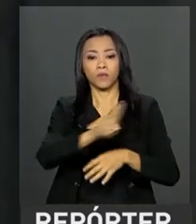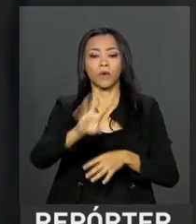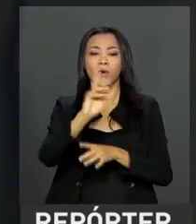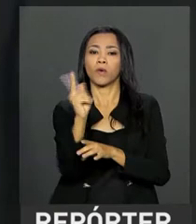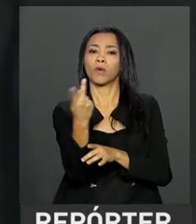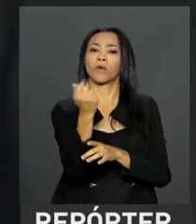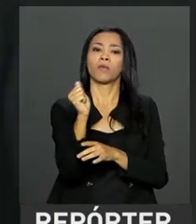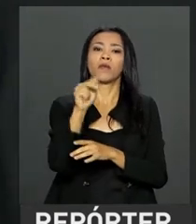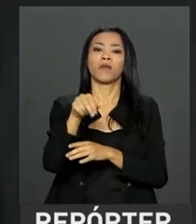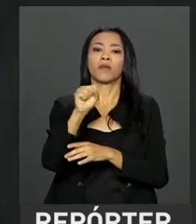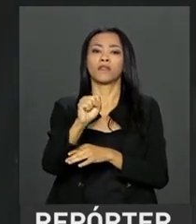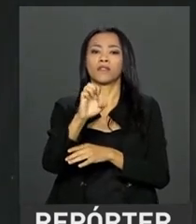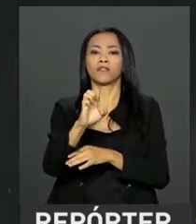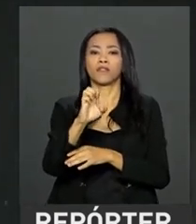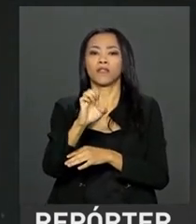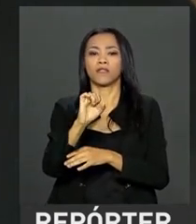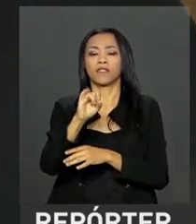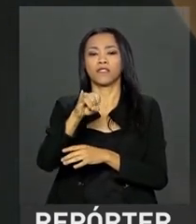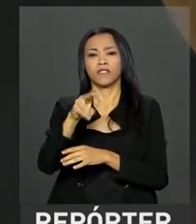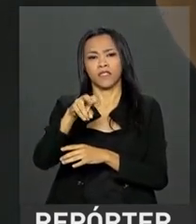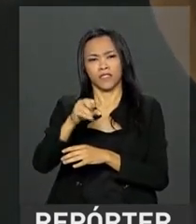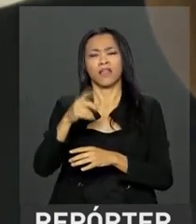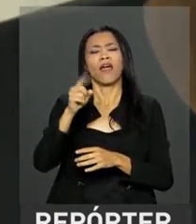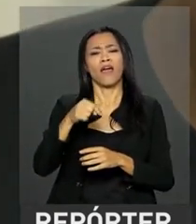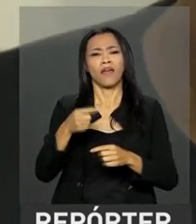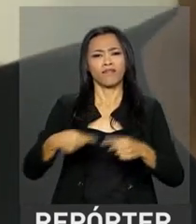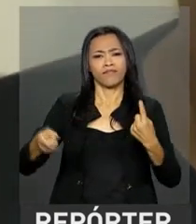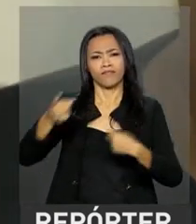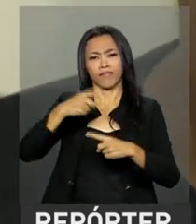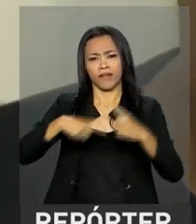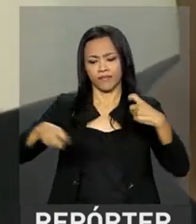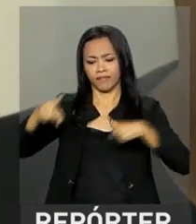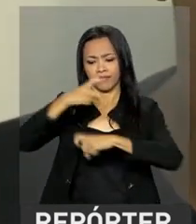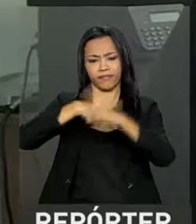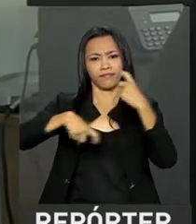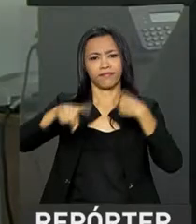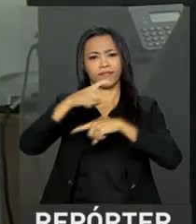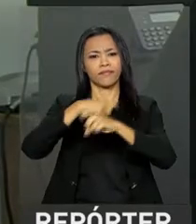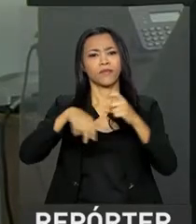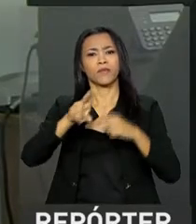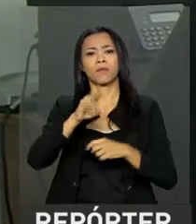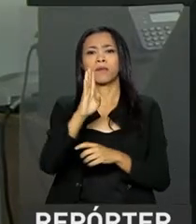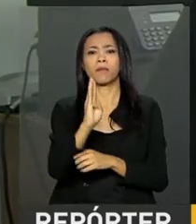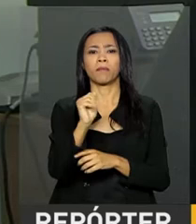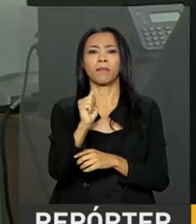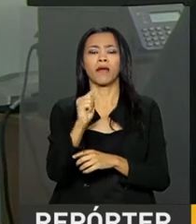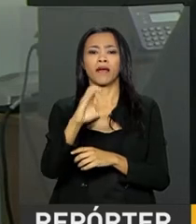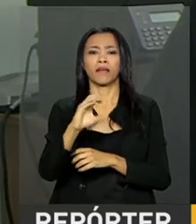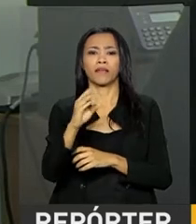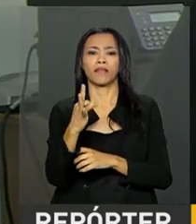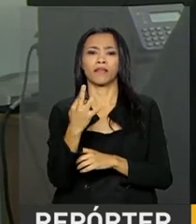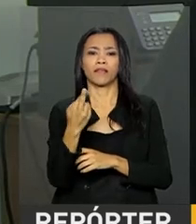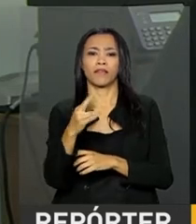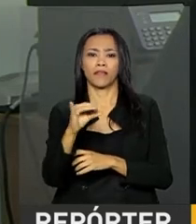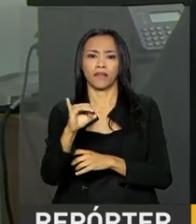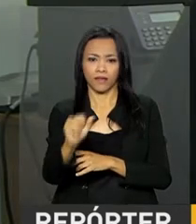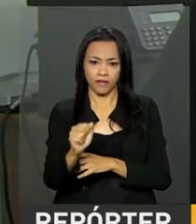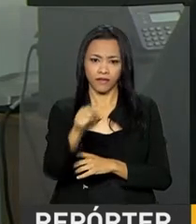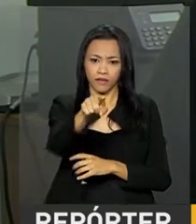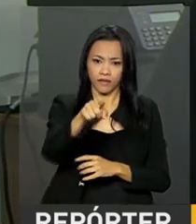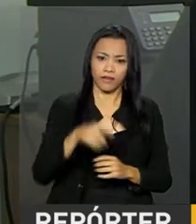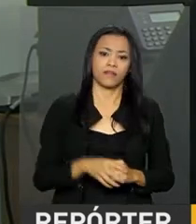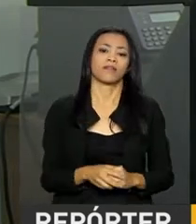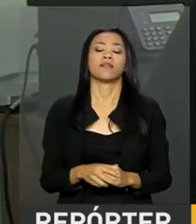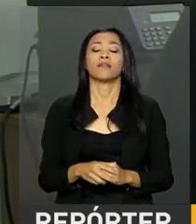causada por bactéria e que atinge principalmente a pele e os nervos me tratei três anos seis meses como é uma criança